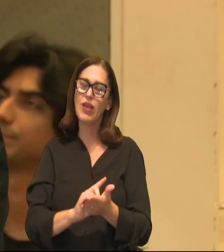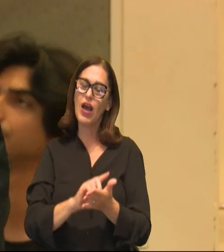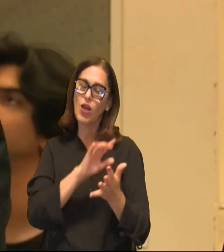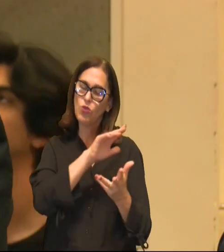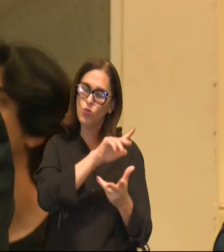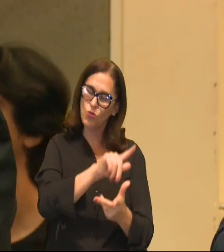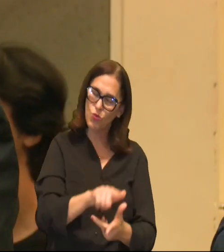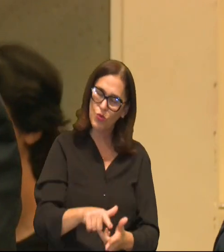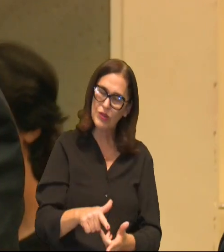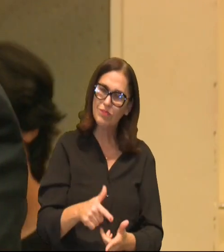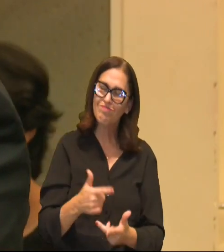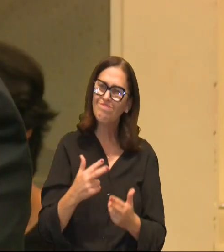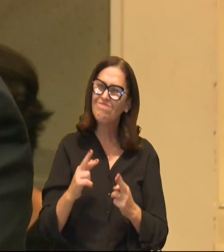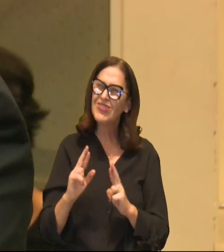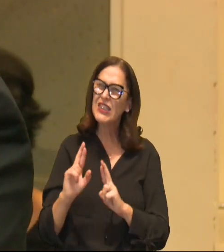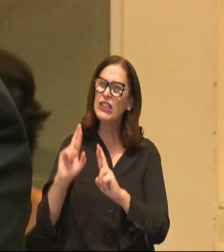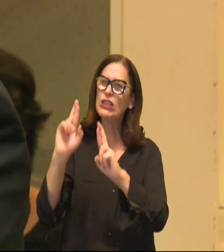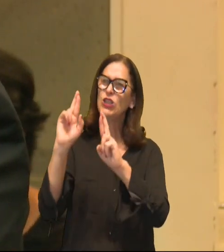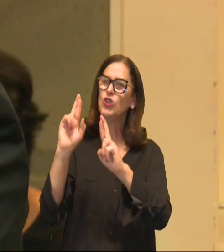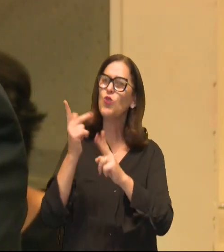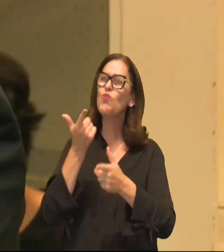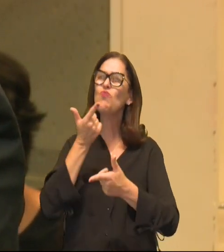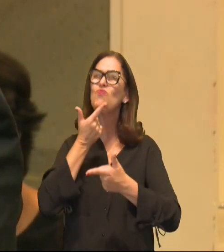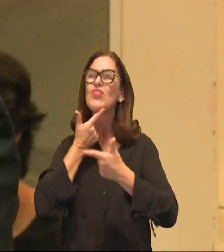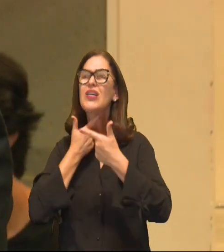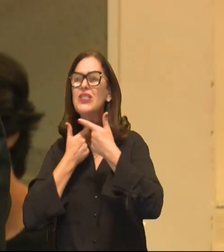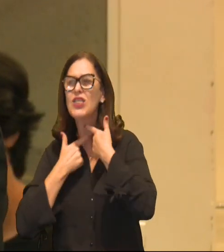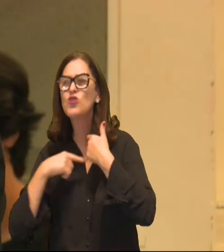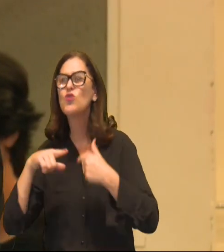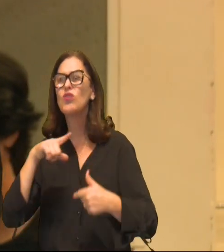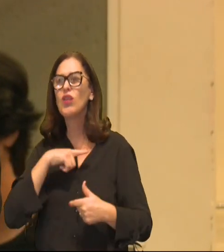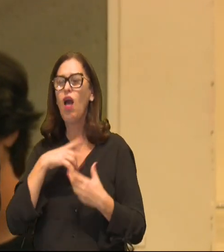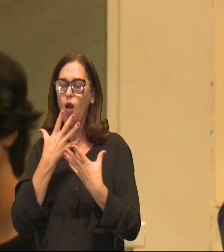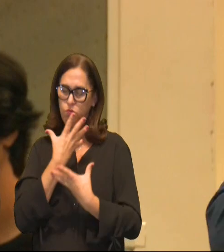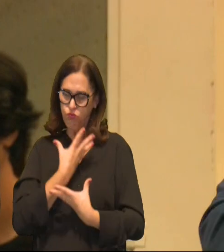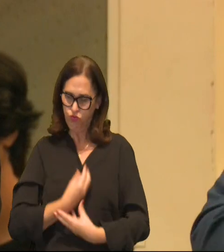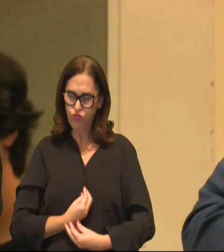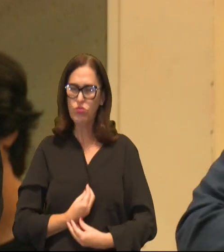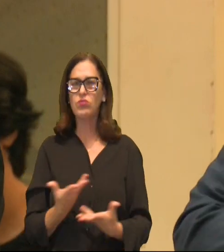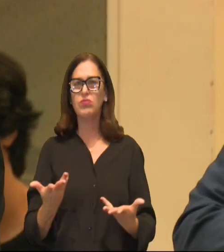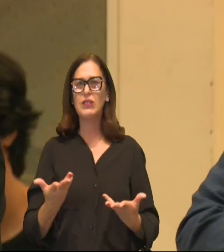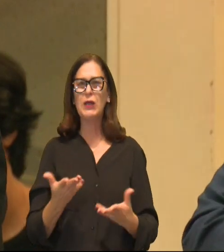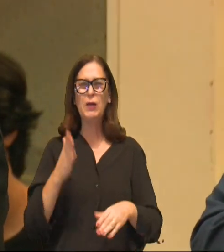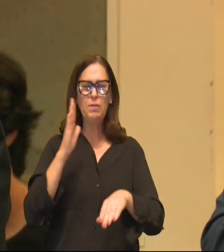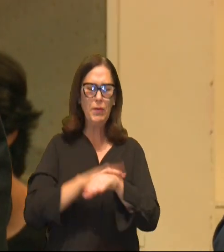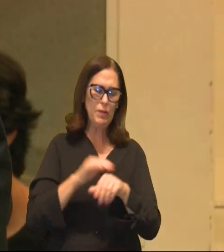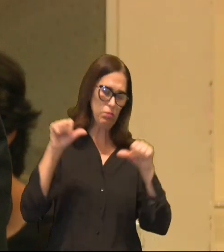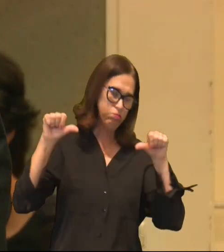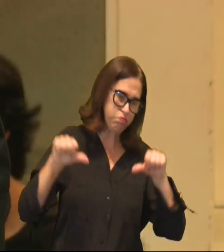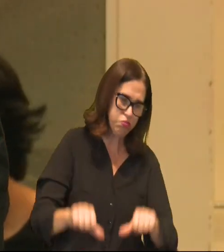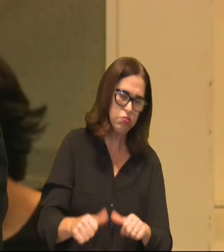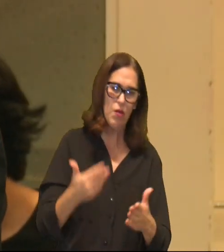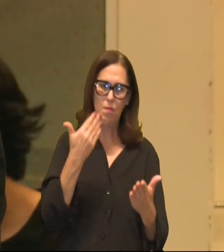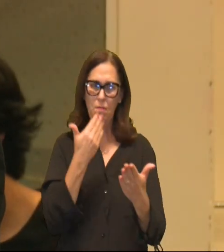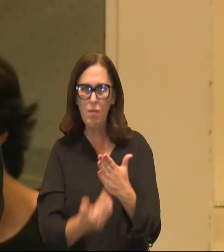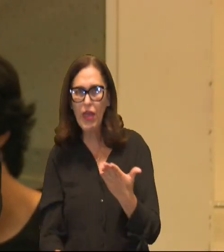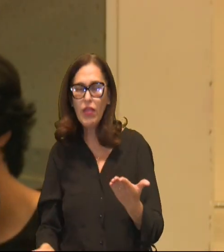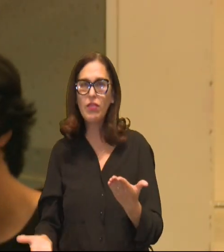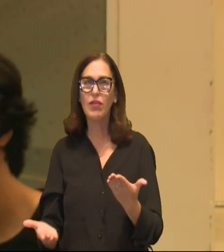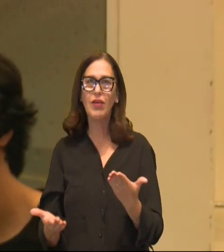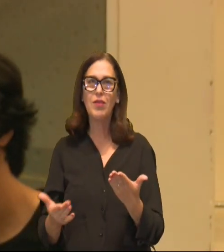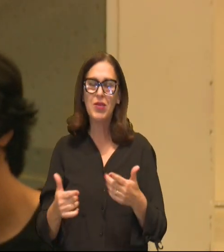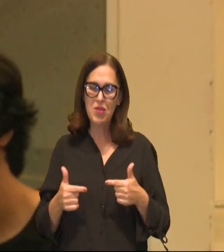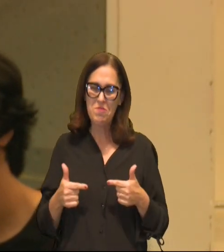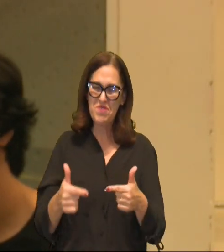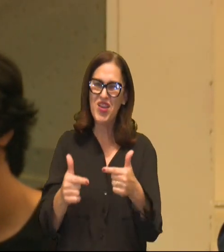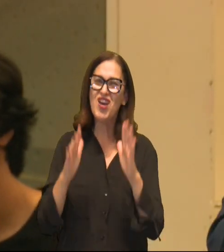mundo, temos expectativas, temos desejos, temos frustrações, passamos por derrotas, mas a batalha